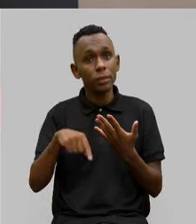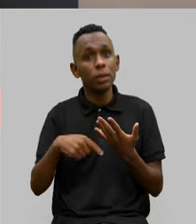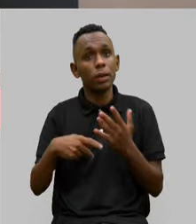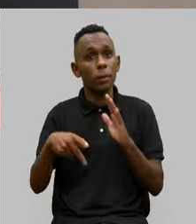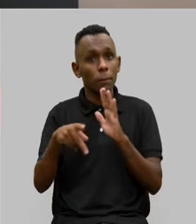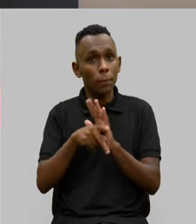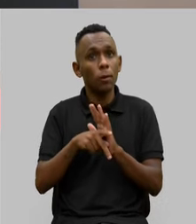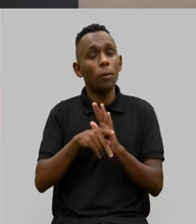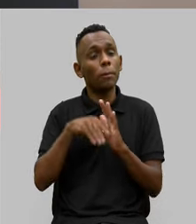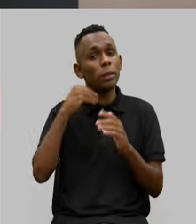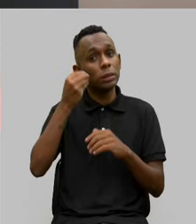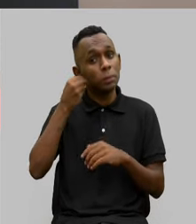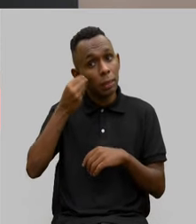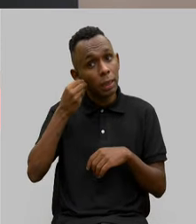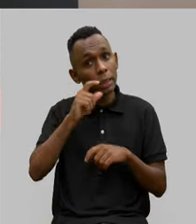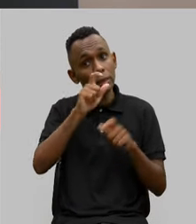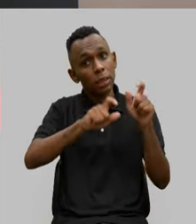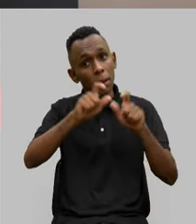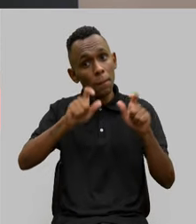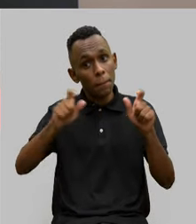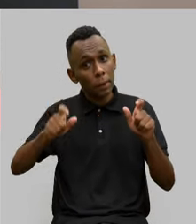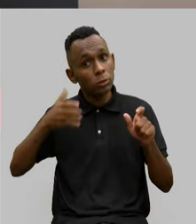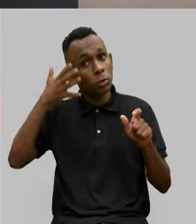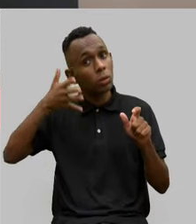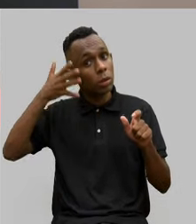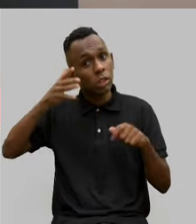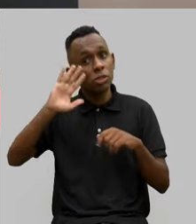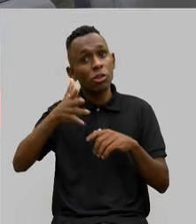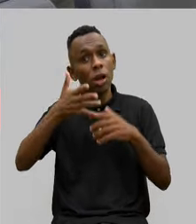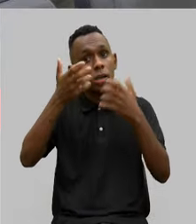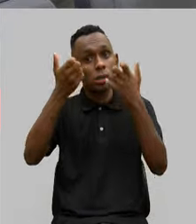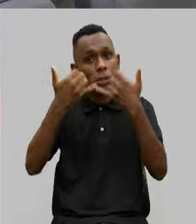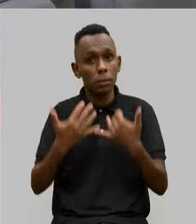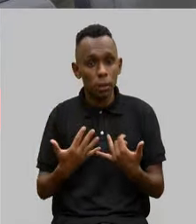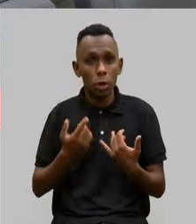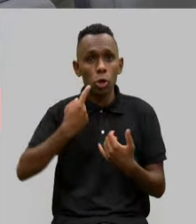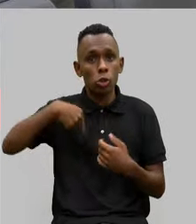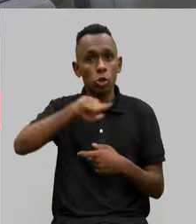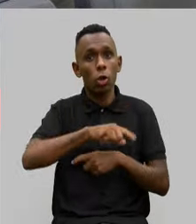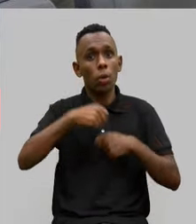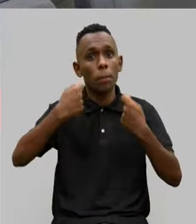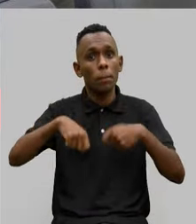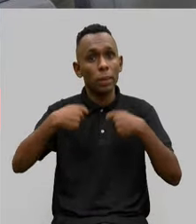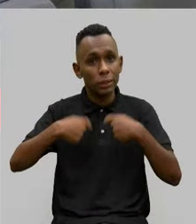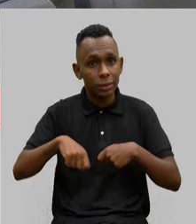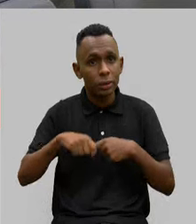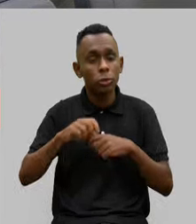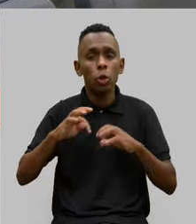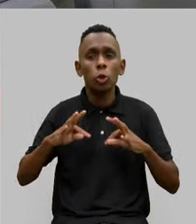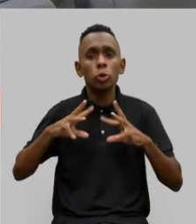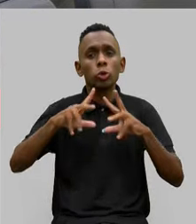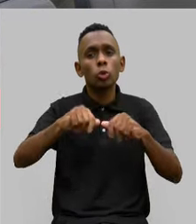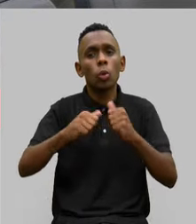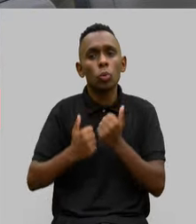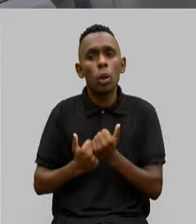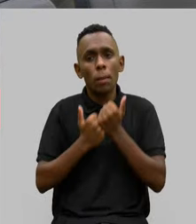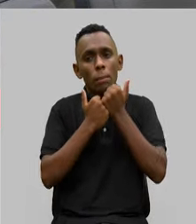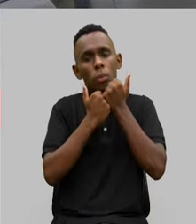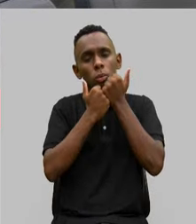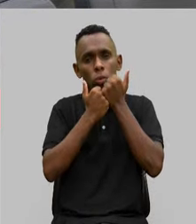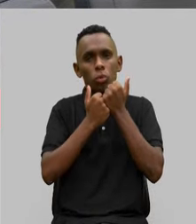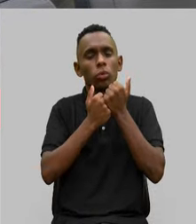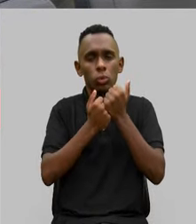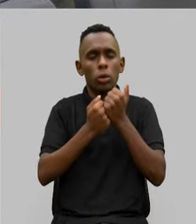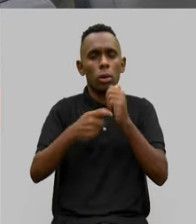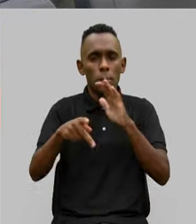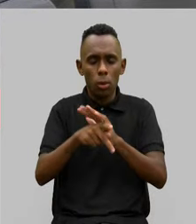aqui por várias pessoas né que estão nessa linha de frente então nós precisamos né de todo apoio possível do Poder